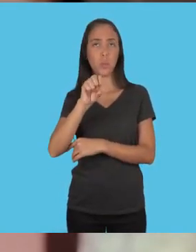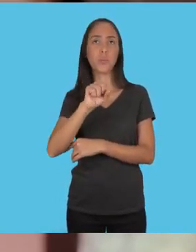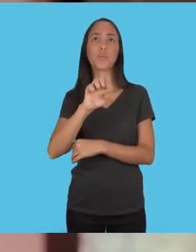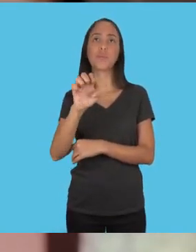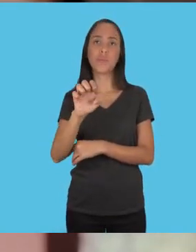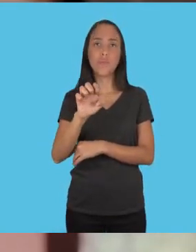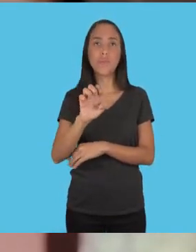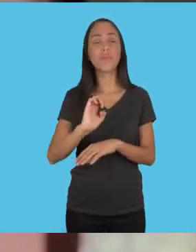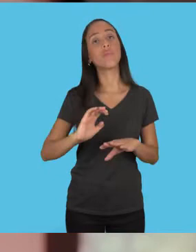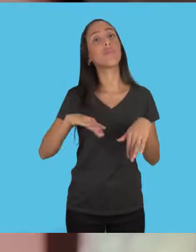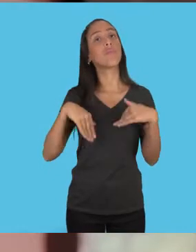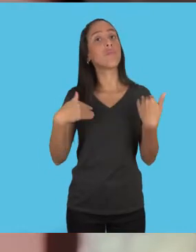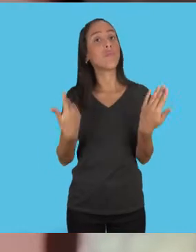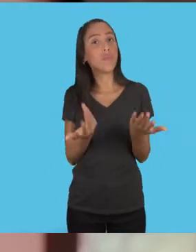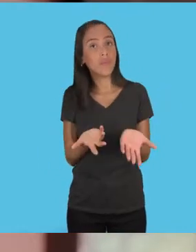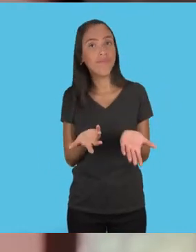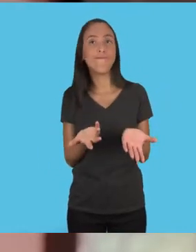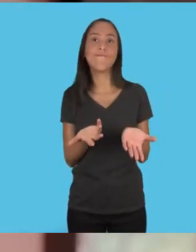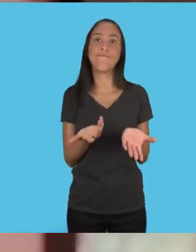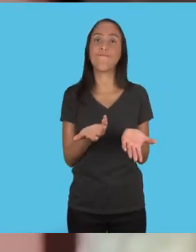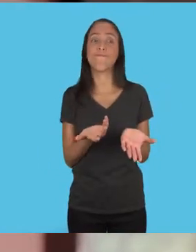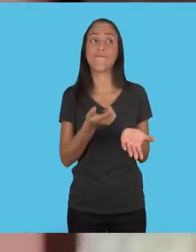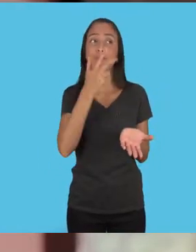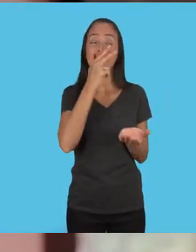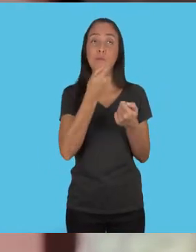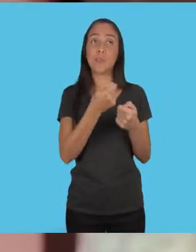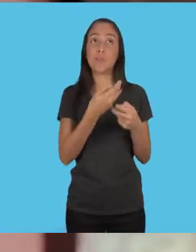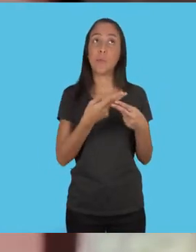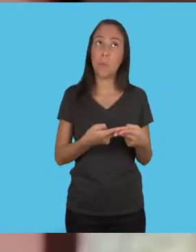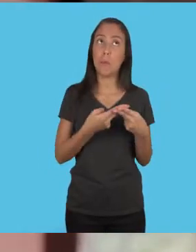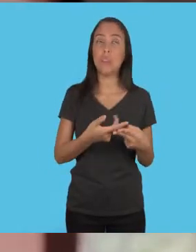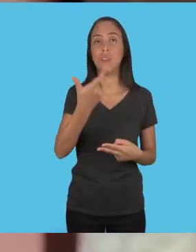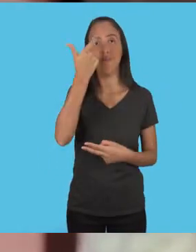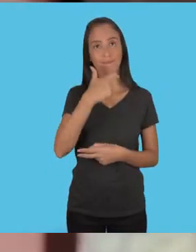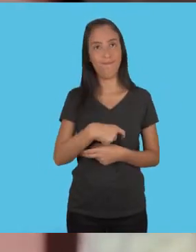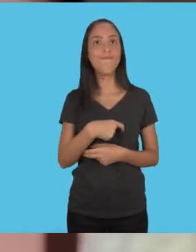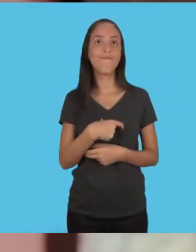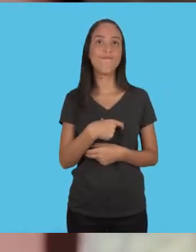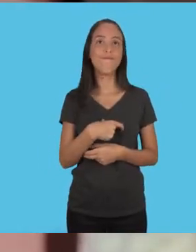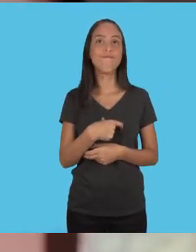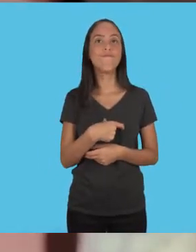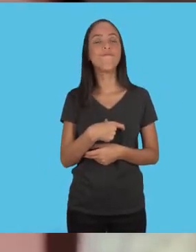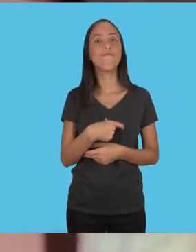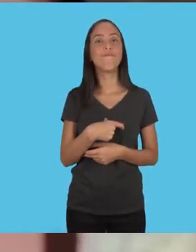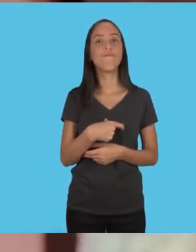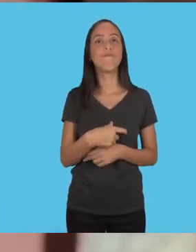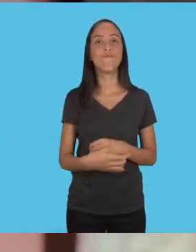E então, de certa forma, eles tinham que me tolerar.